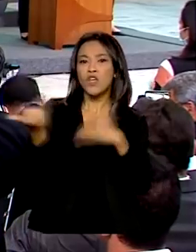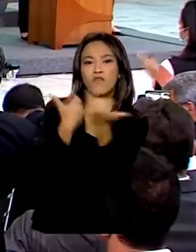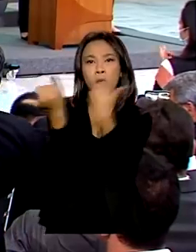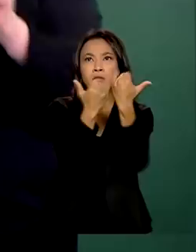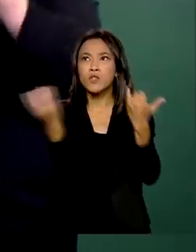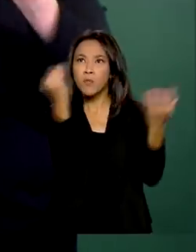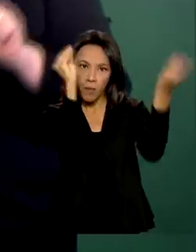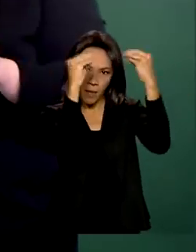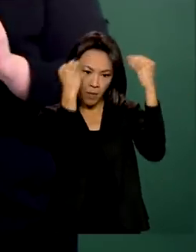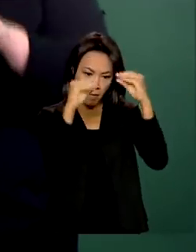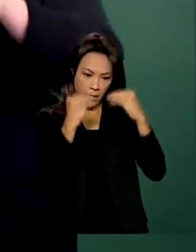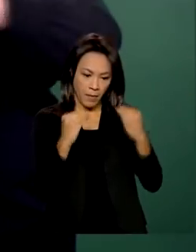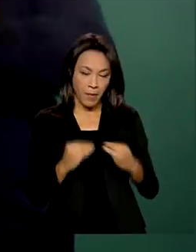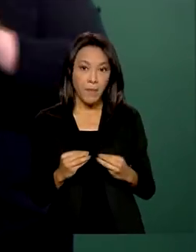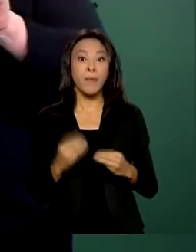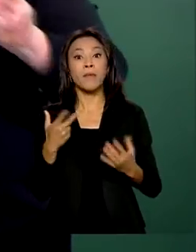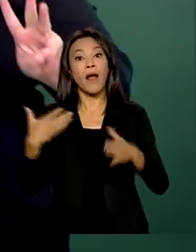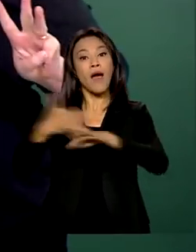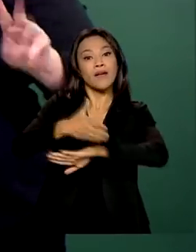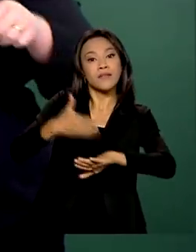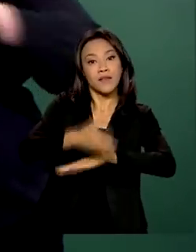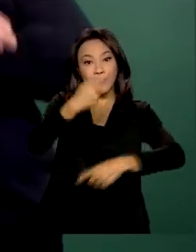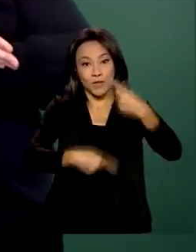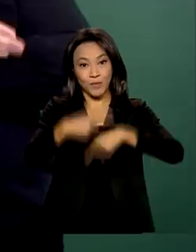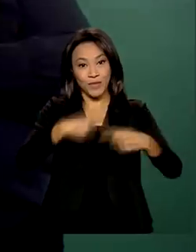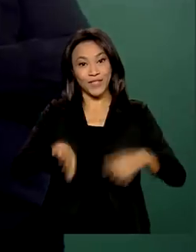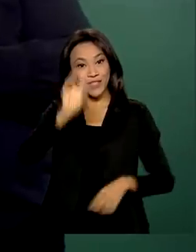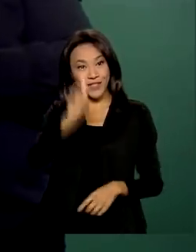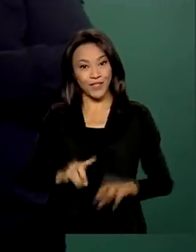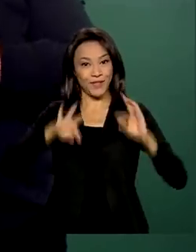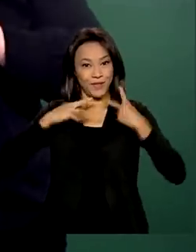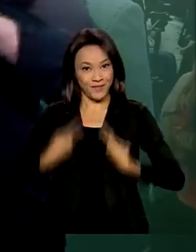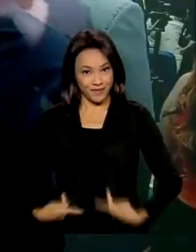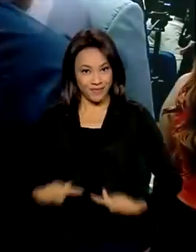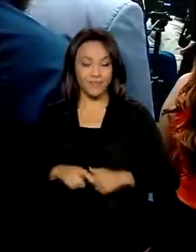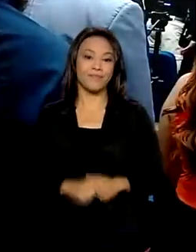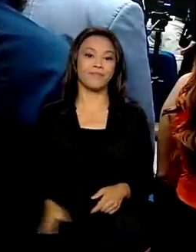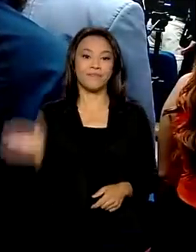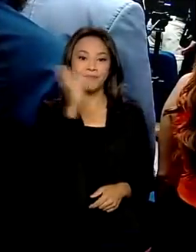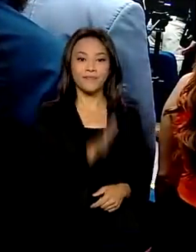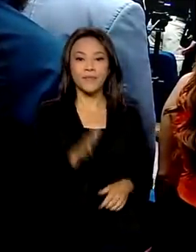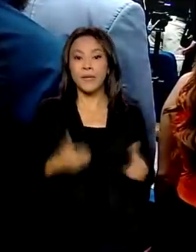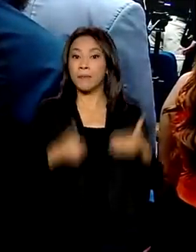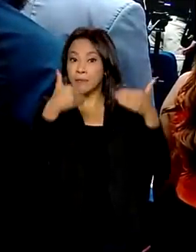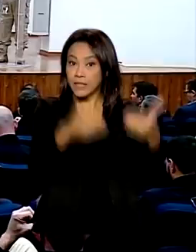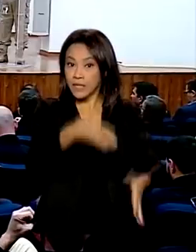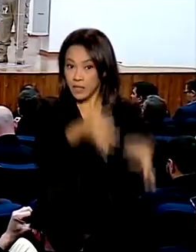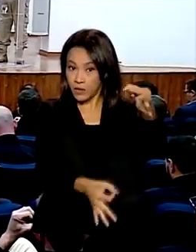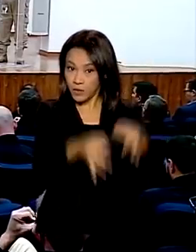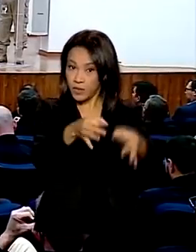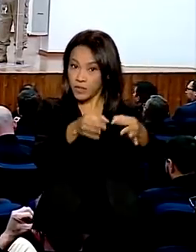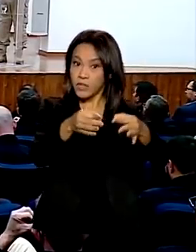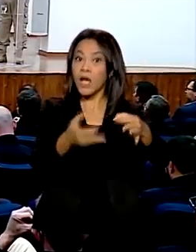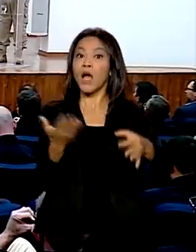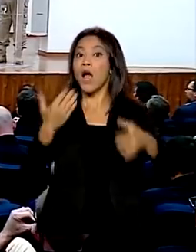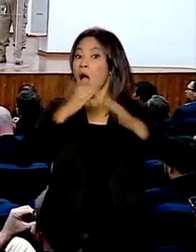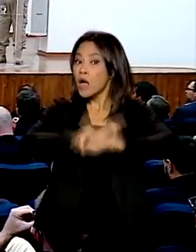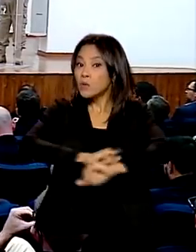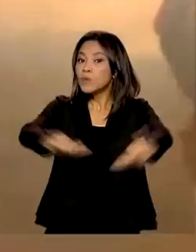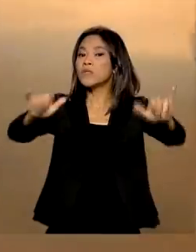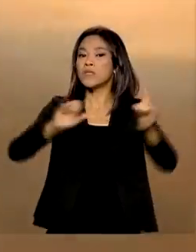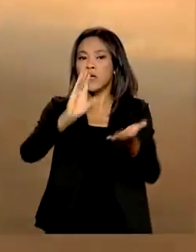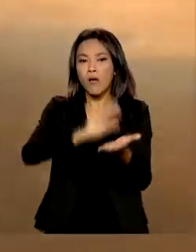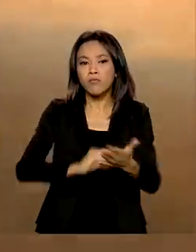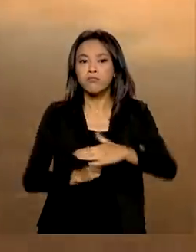e ampliar o acesso à política nacional de Direitos Humanos Ministério da Justiça anuncia investimentos para